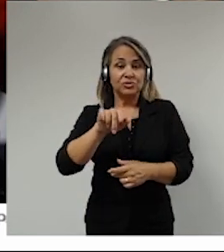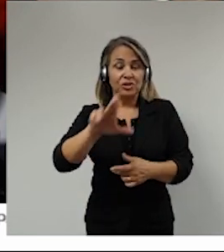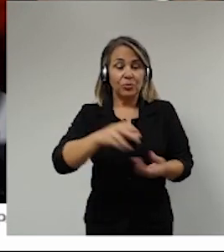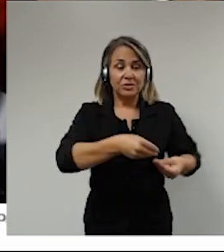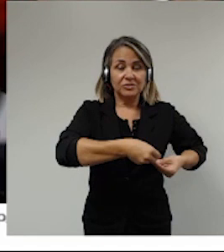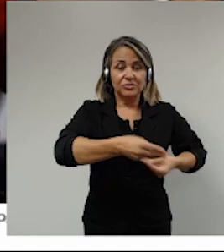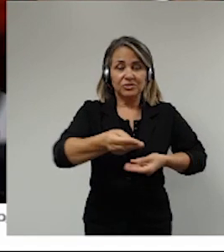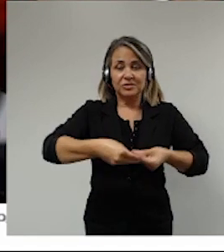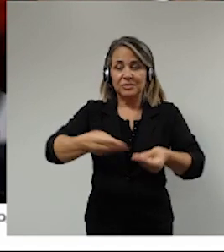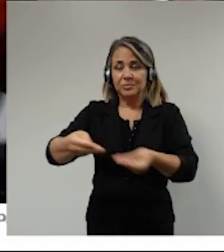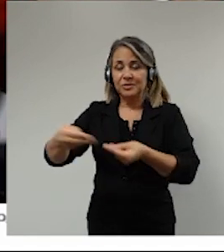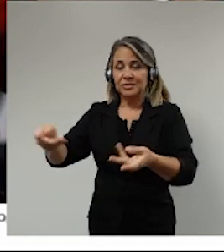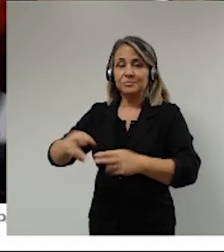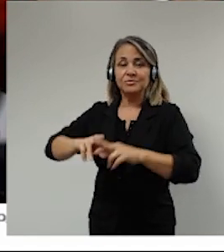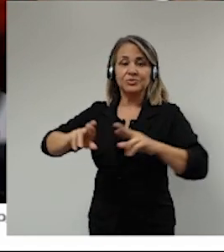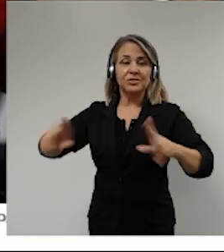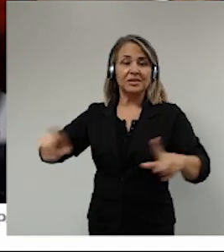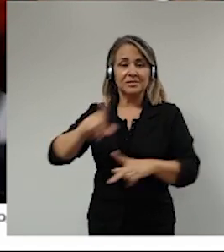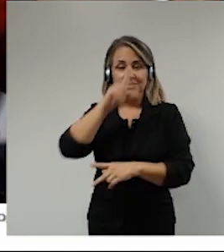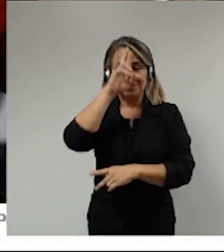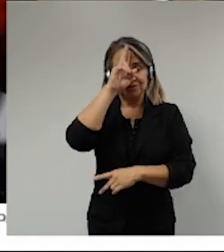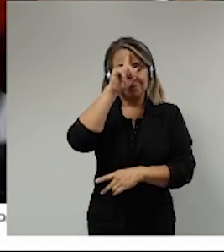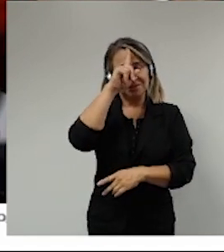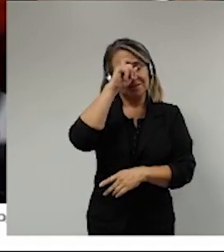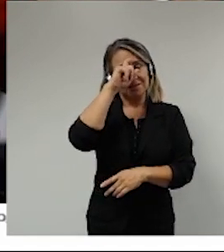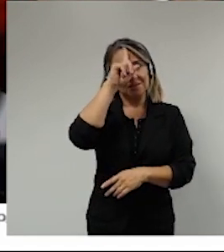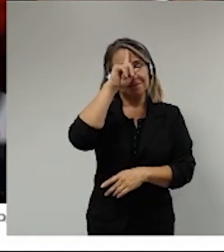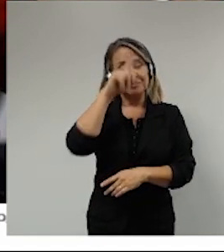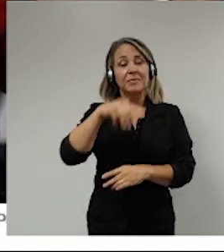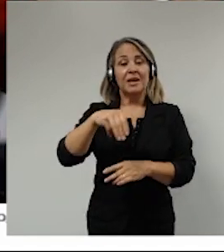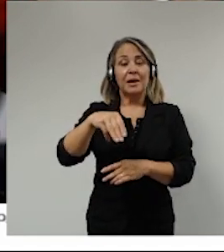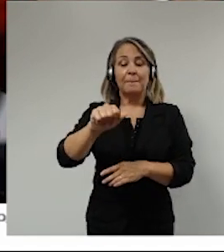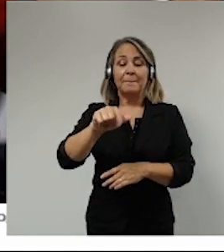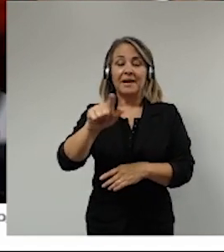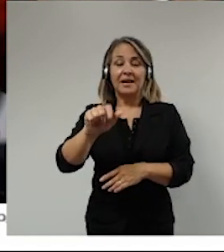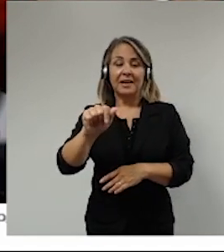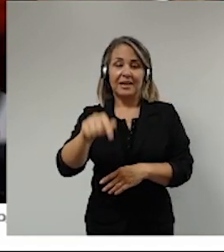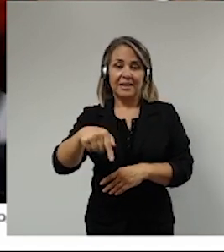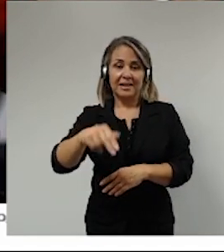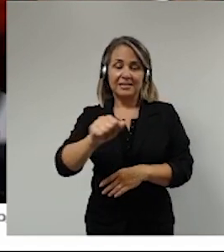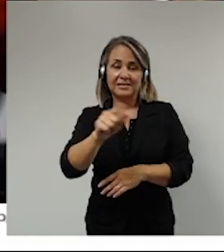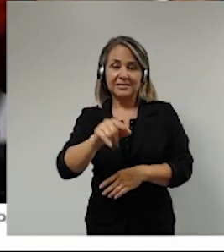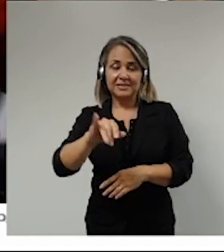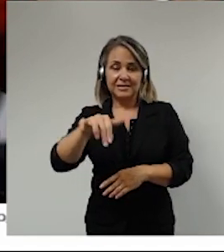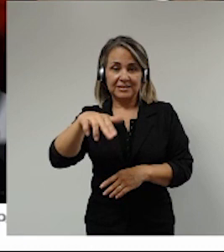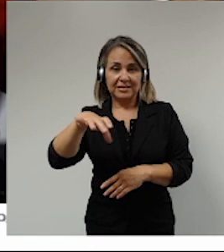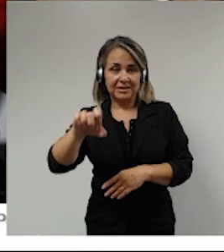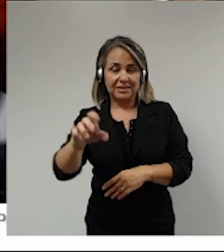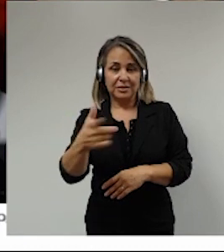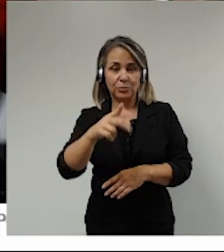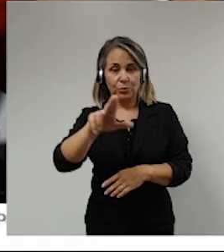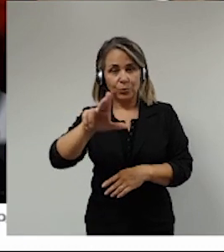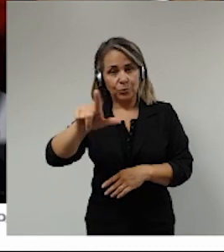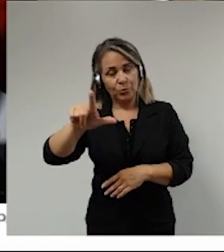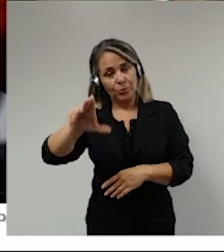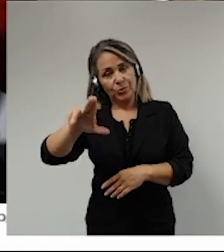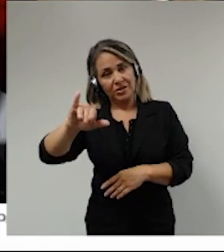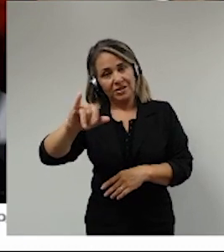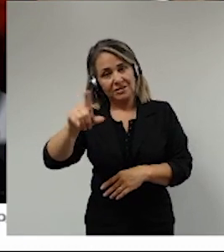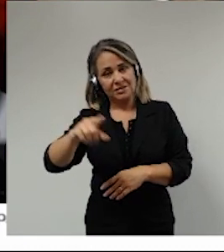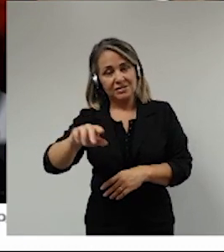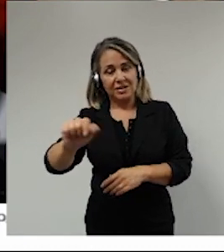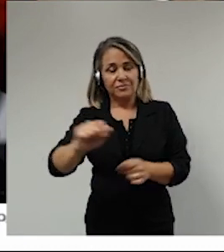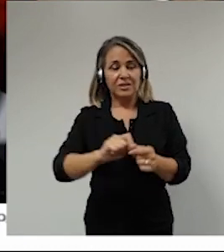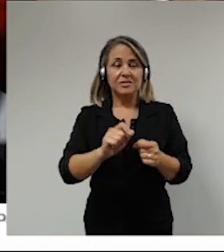em gel em vários hospitais. Magazine Luiza, além de várias doações, além de várias outras ações